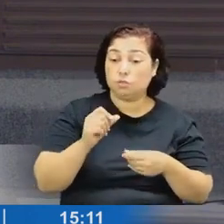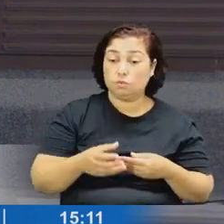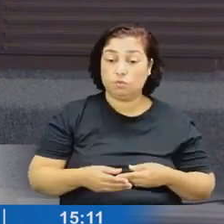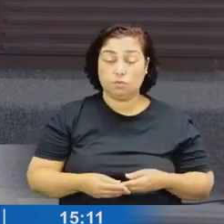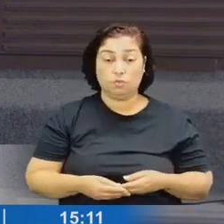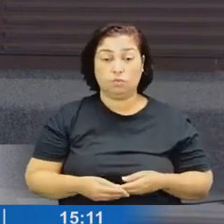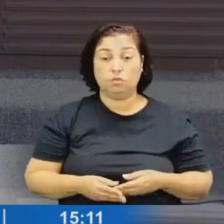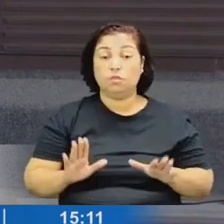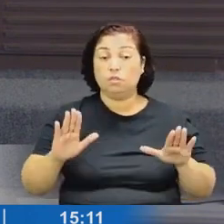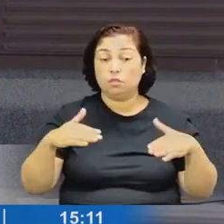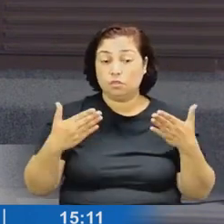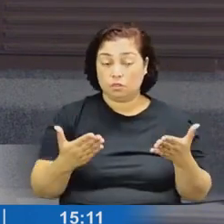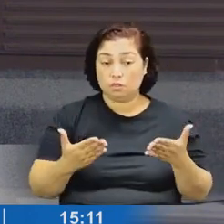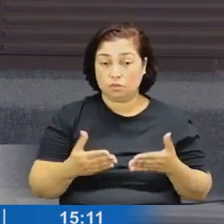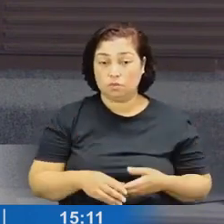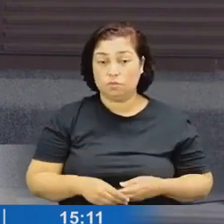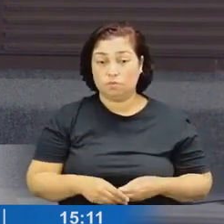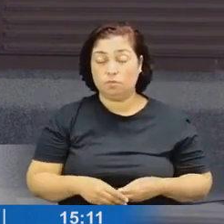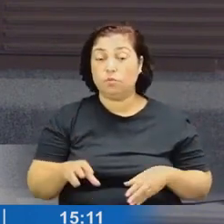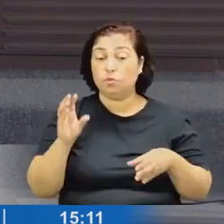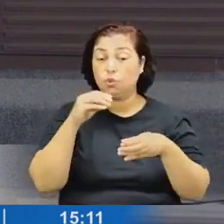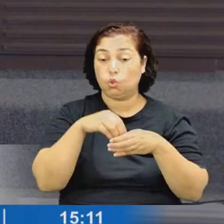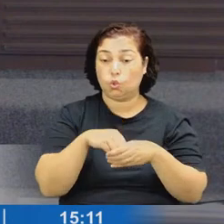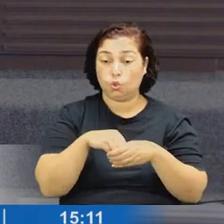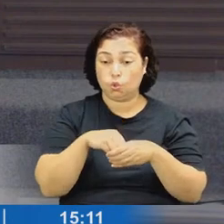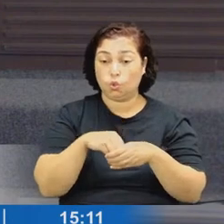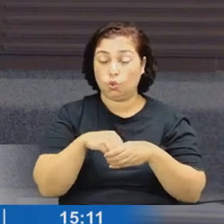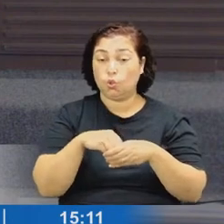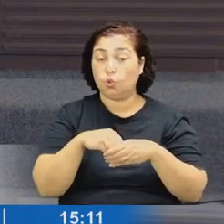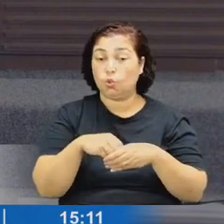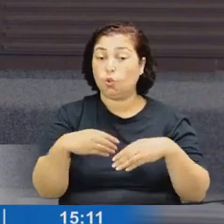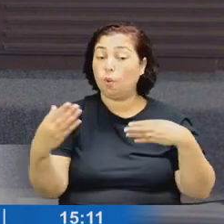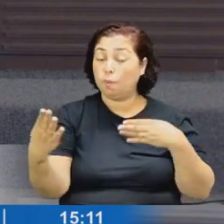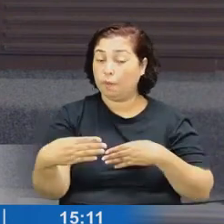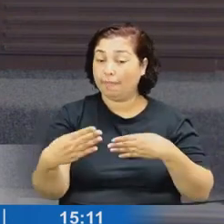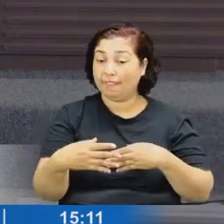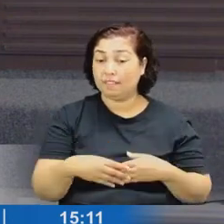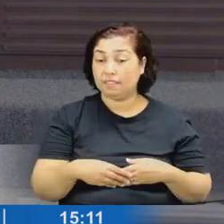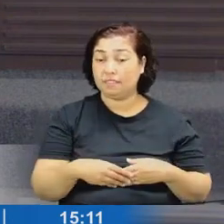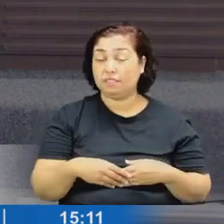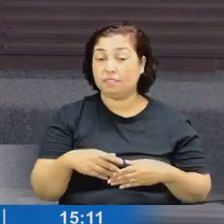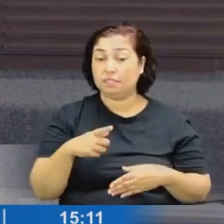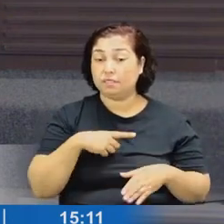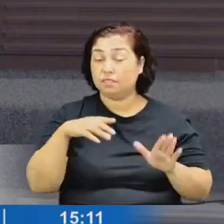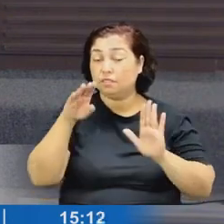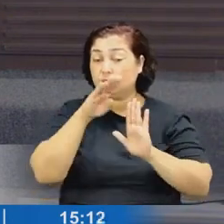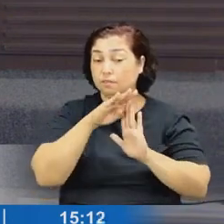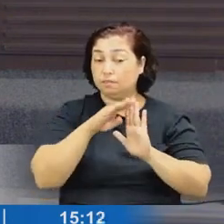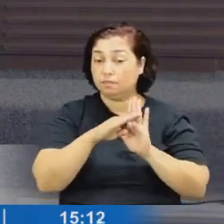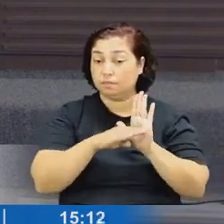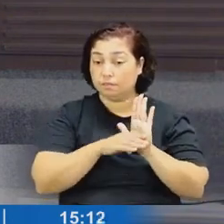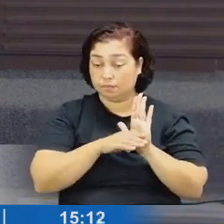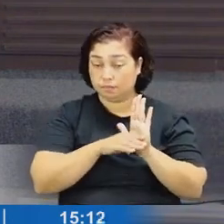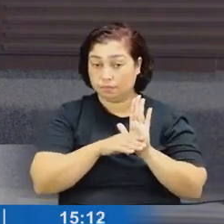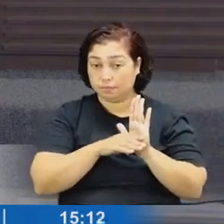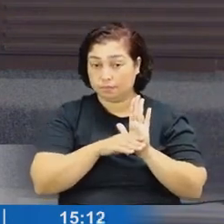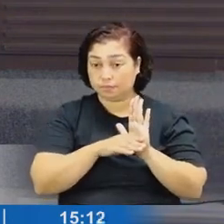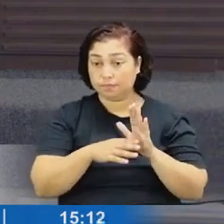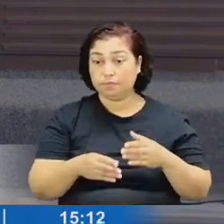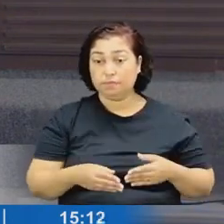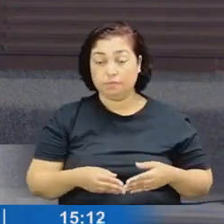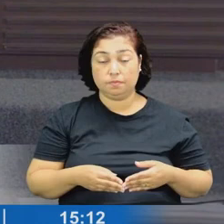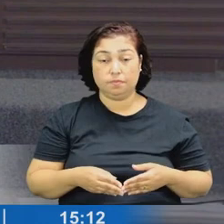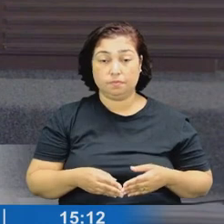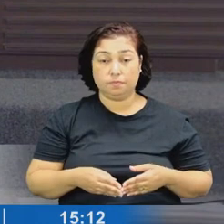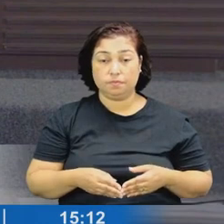então assim dentro do dentro do mandato você tem etapas que você pode cortar o mandato em etapas aí